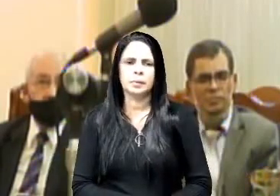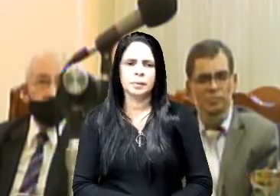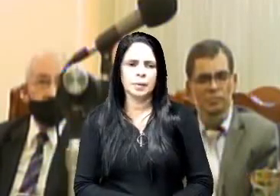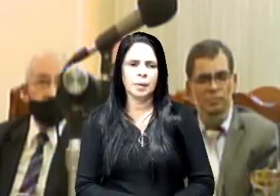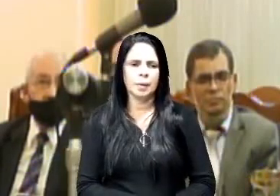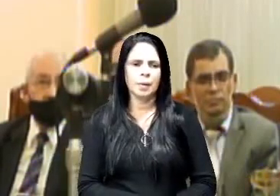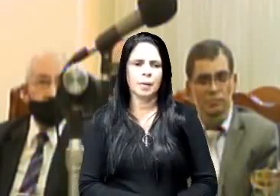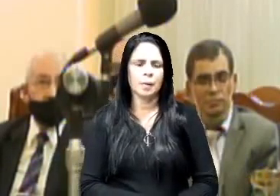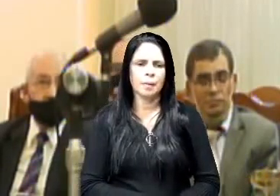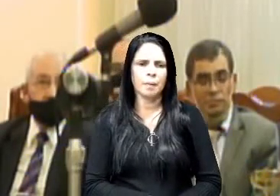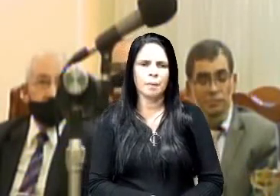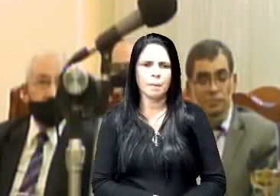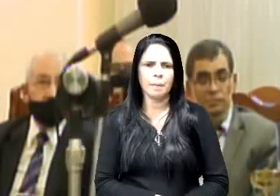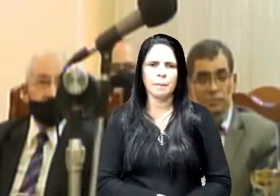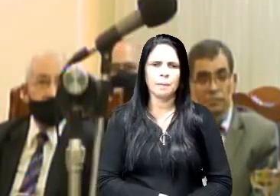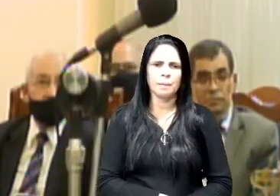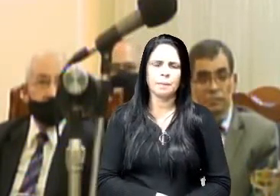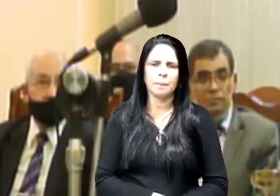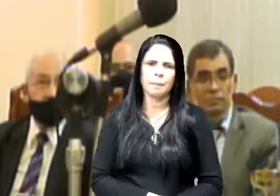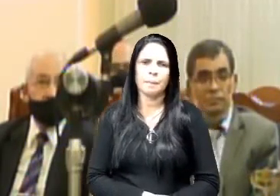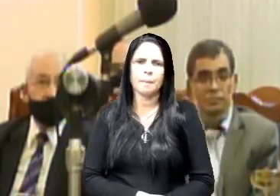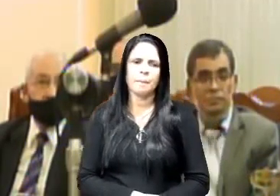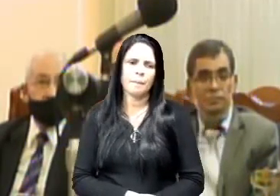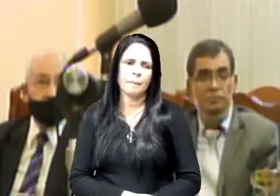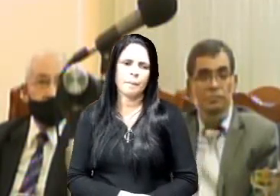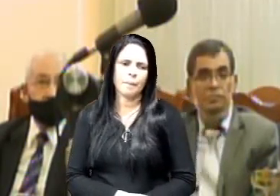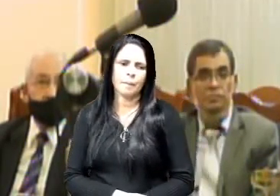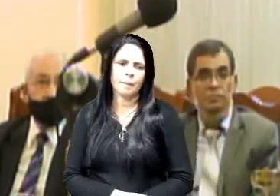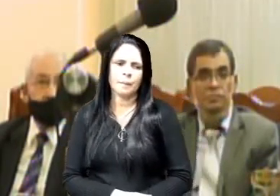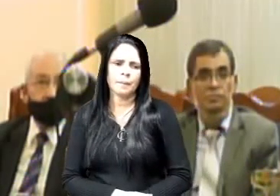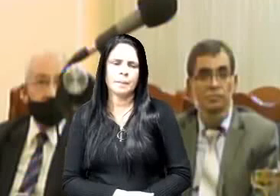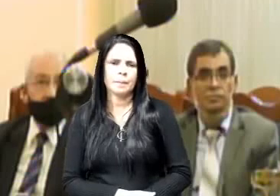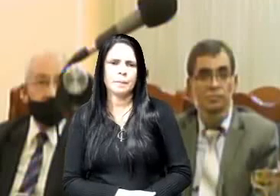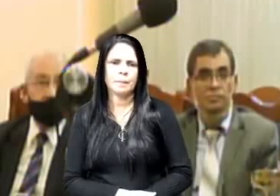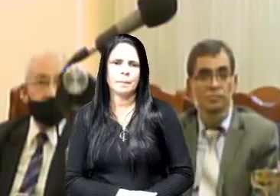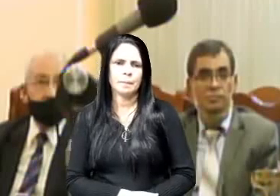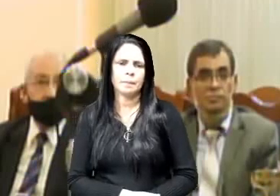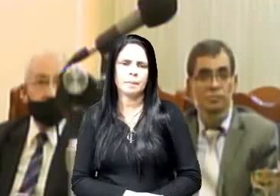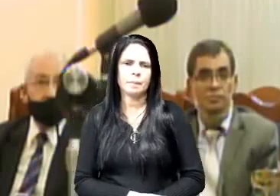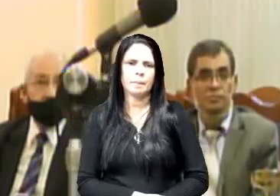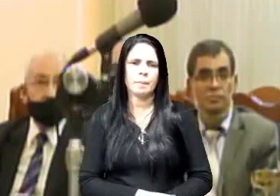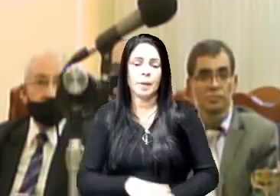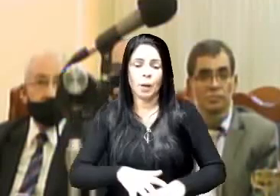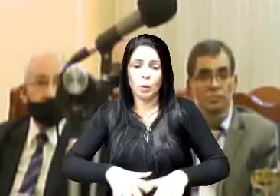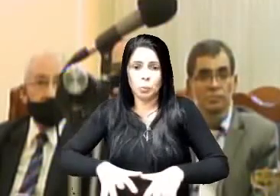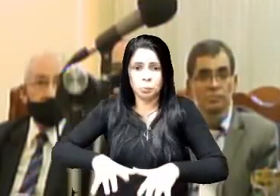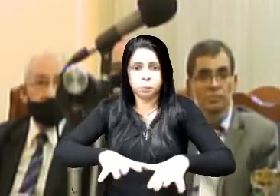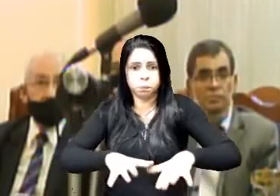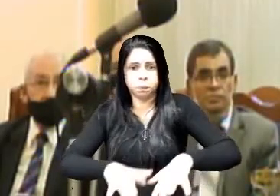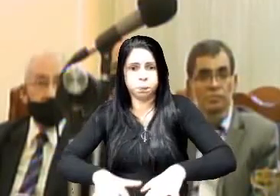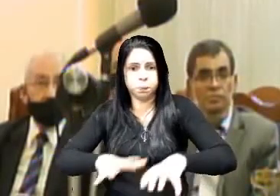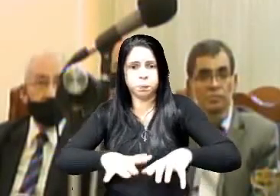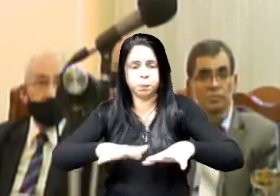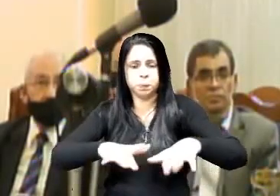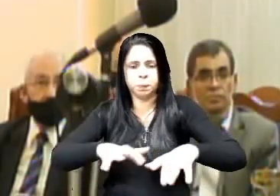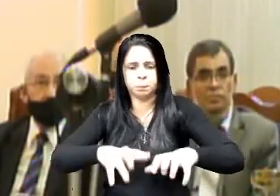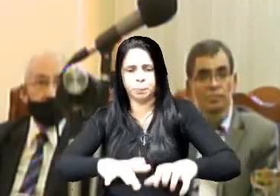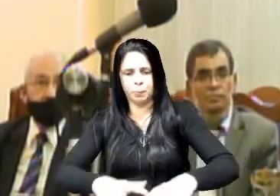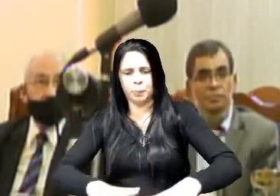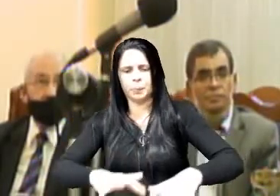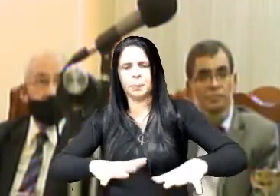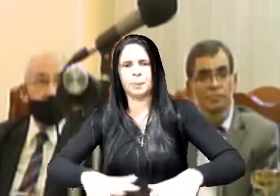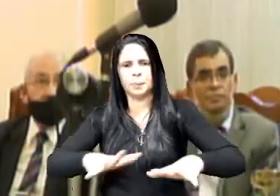Veio um terremoto, os alicerces do cárcere se moveram e logo se abriram todas as